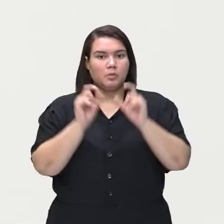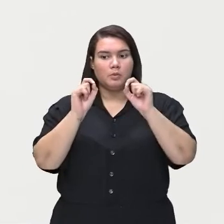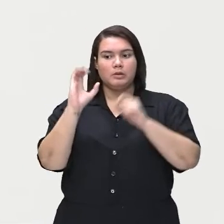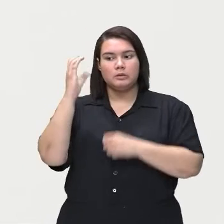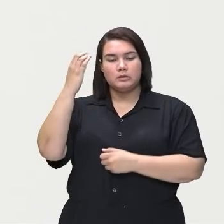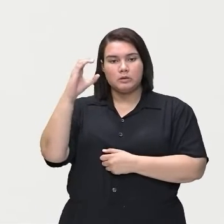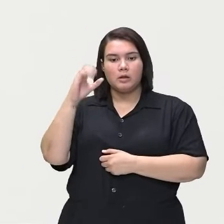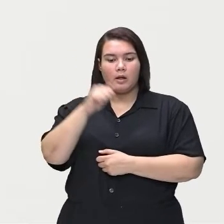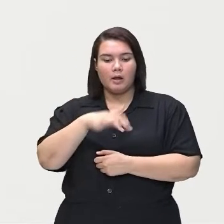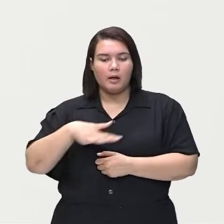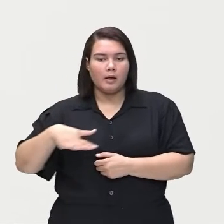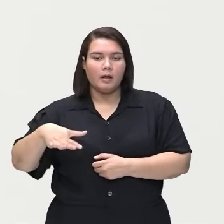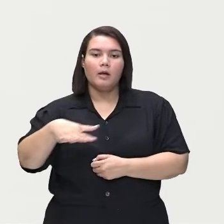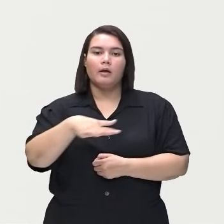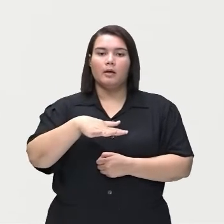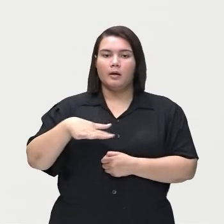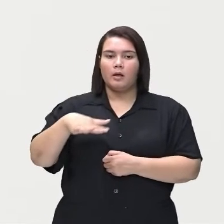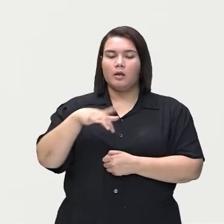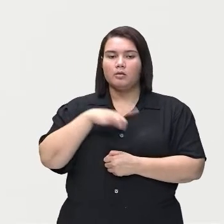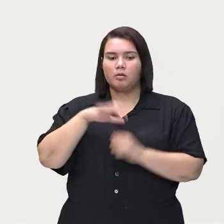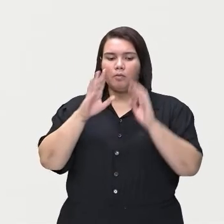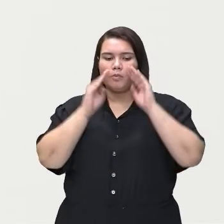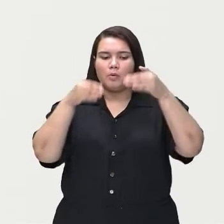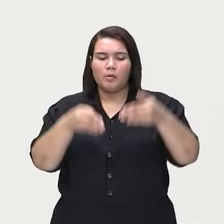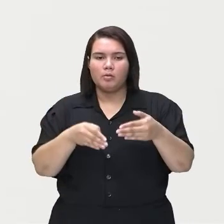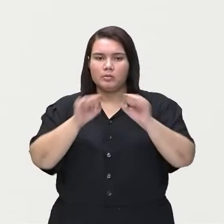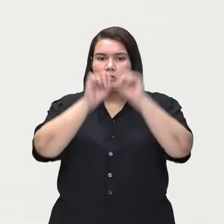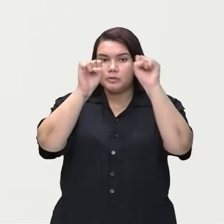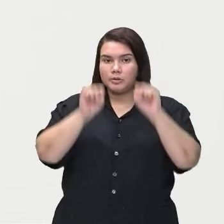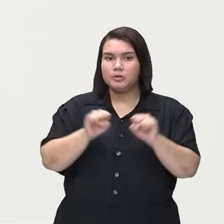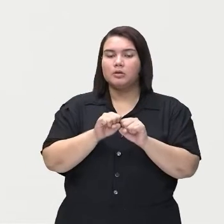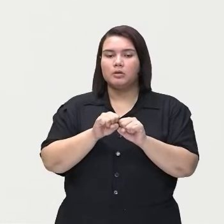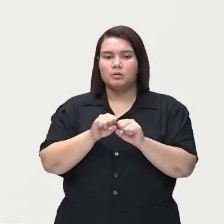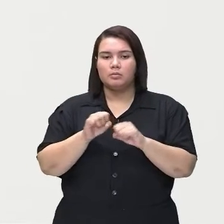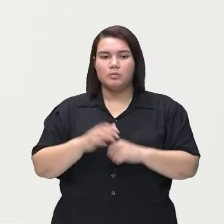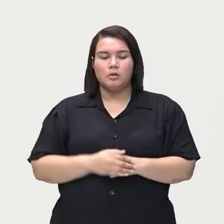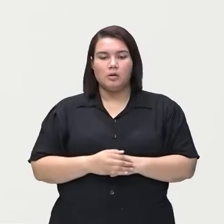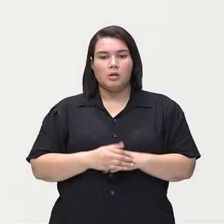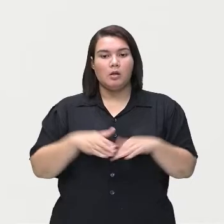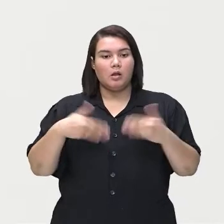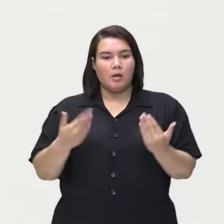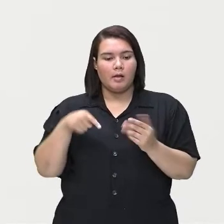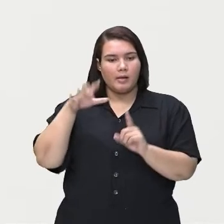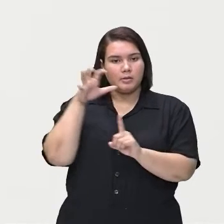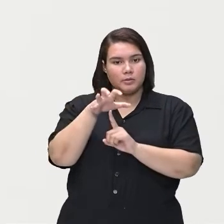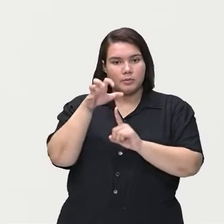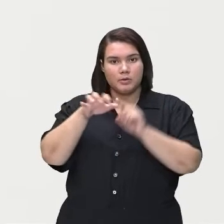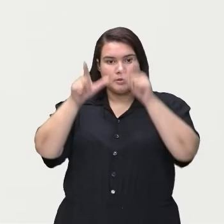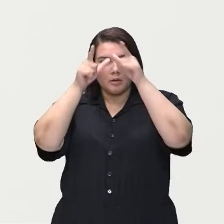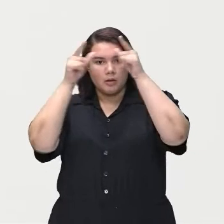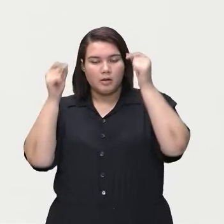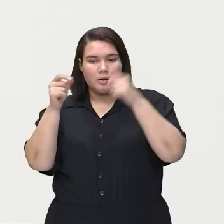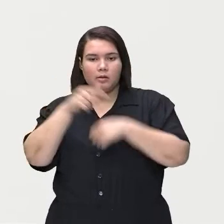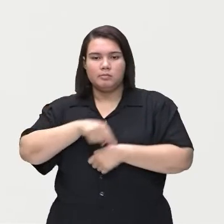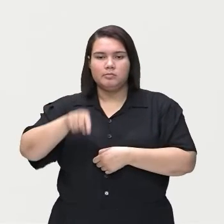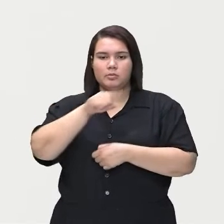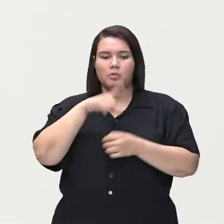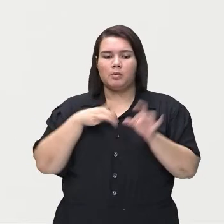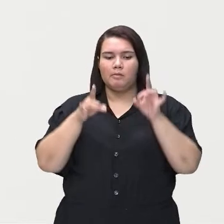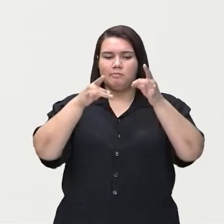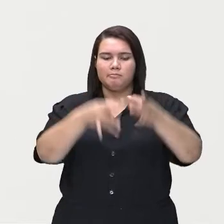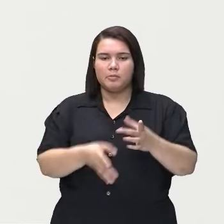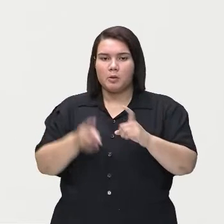ciência, numa área metódica e sistemática. Como resultado da influência grega, eles abandonaram